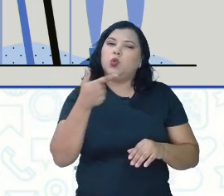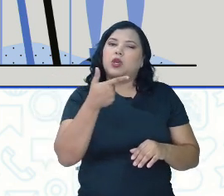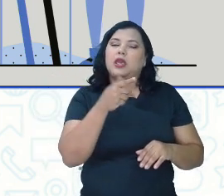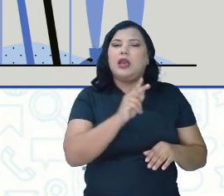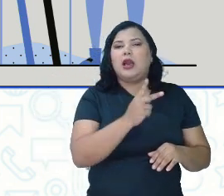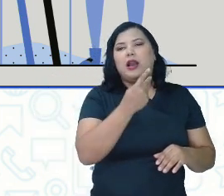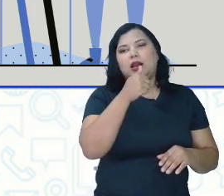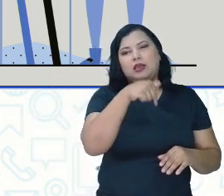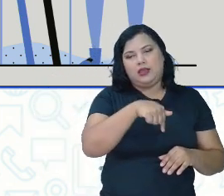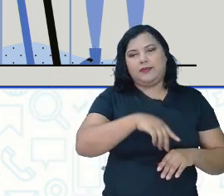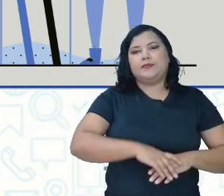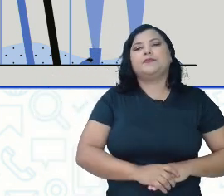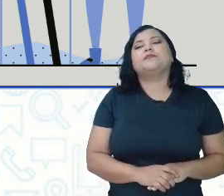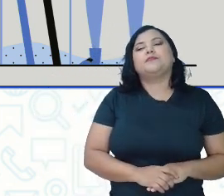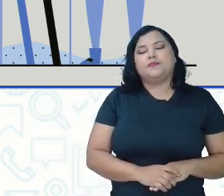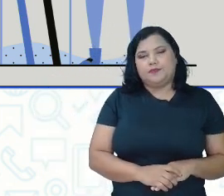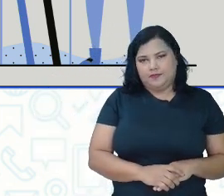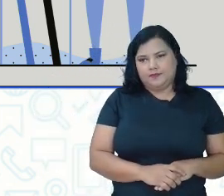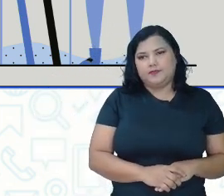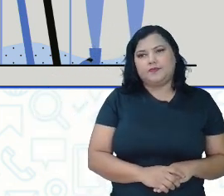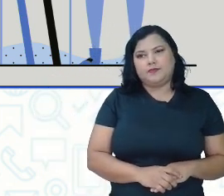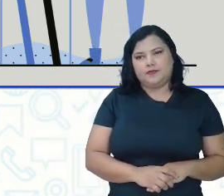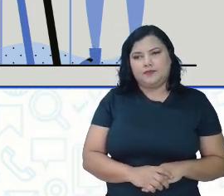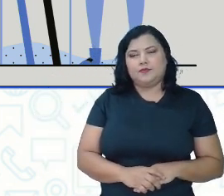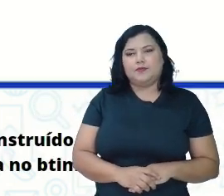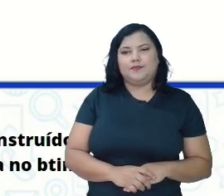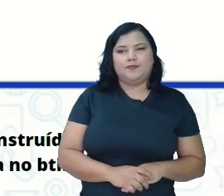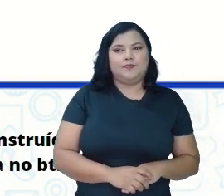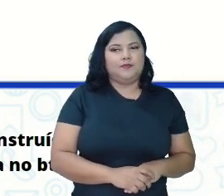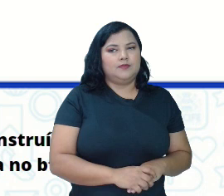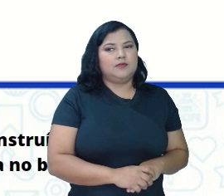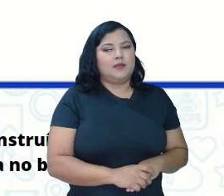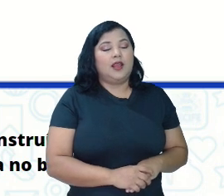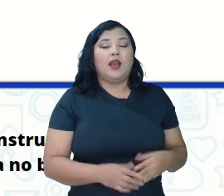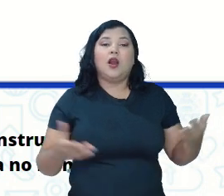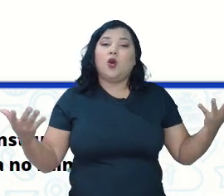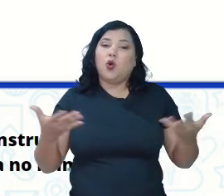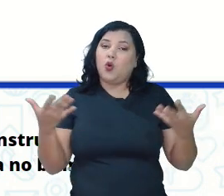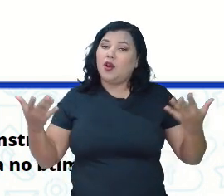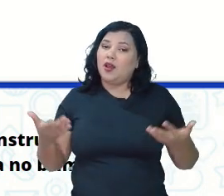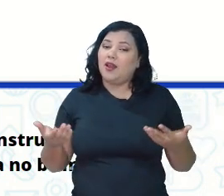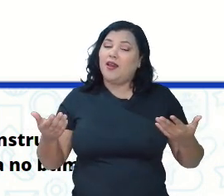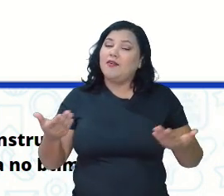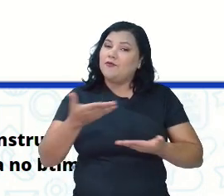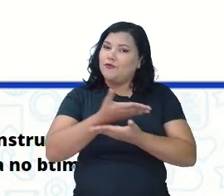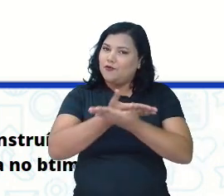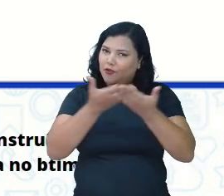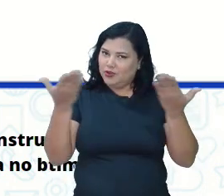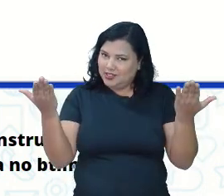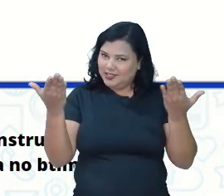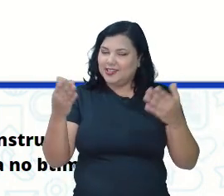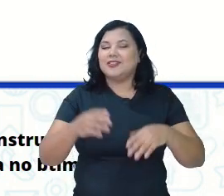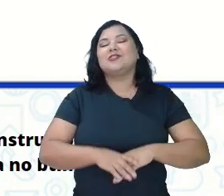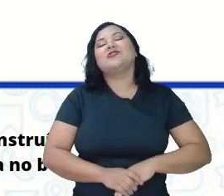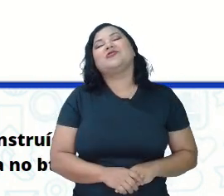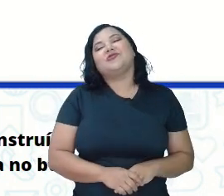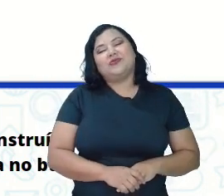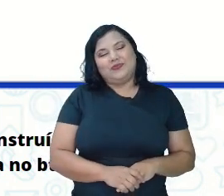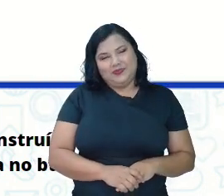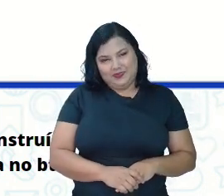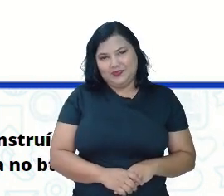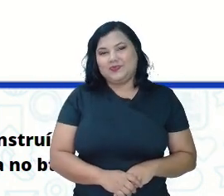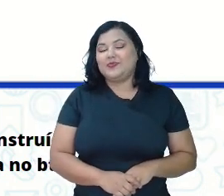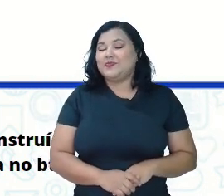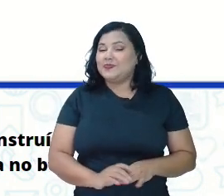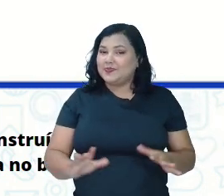do que de HQs para outras mídias. Agora é a vez de vocês.